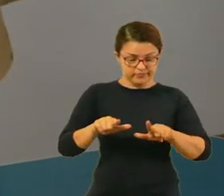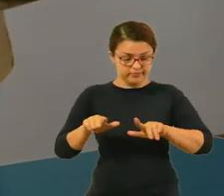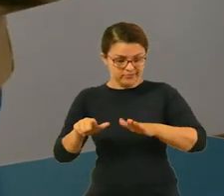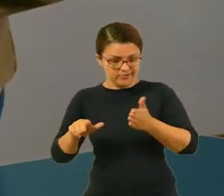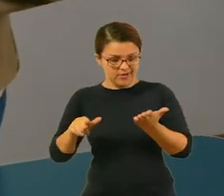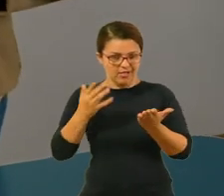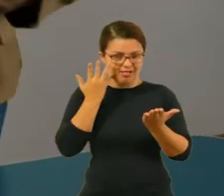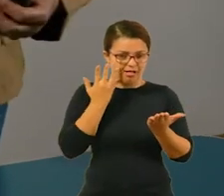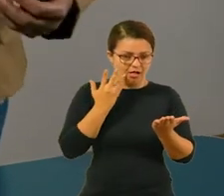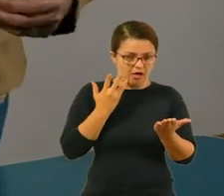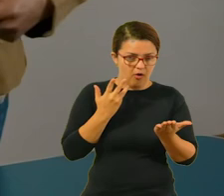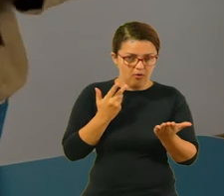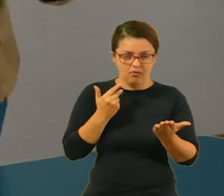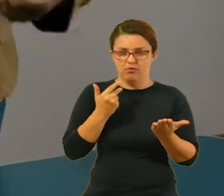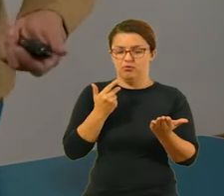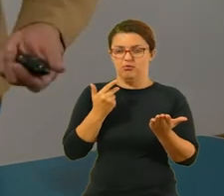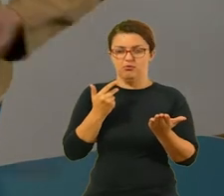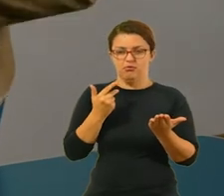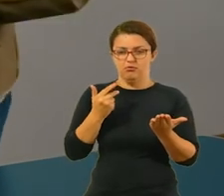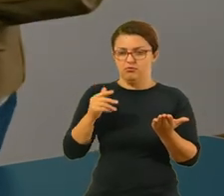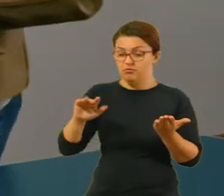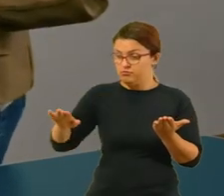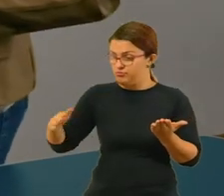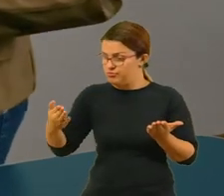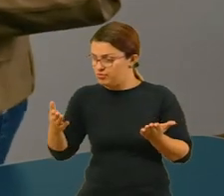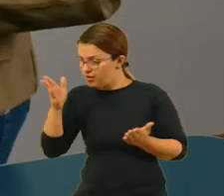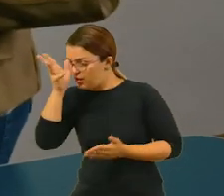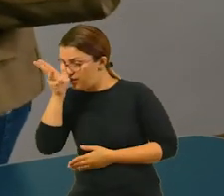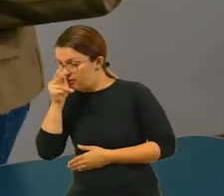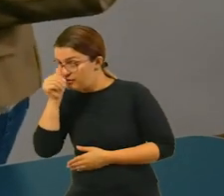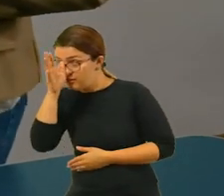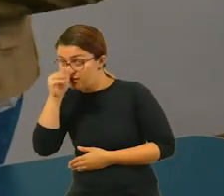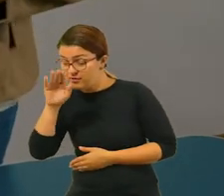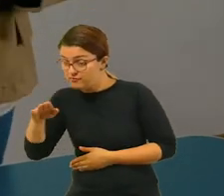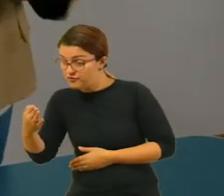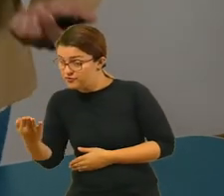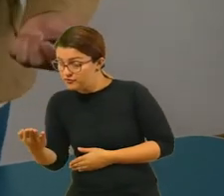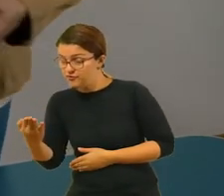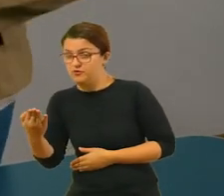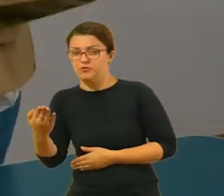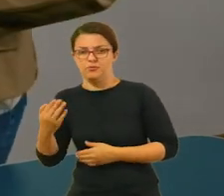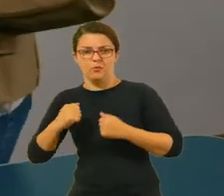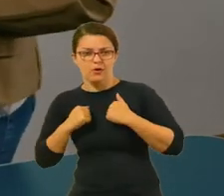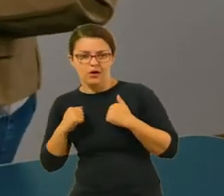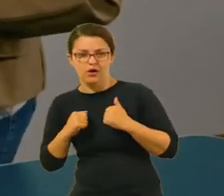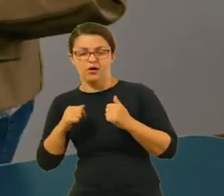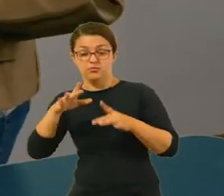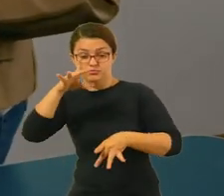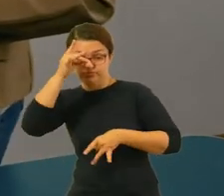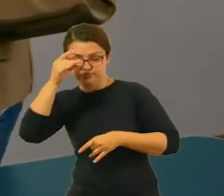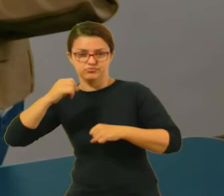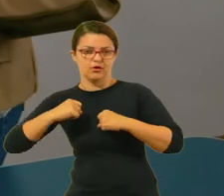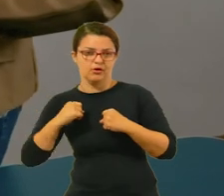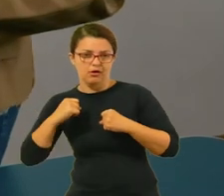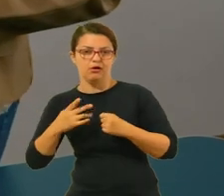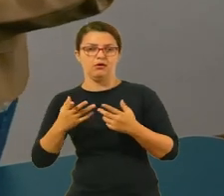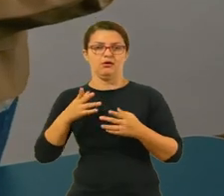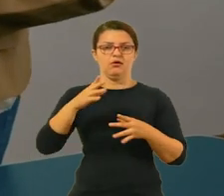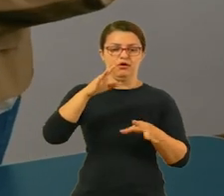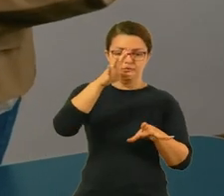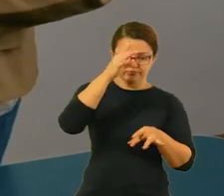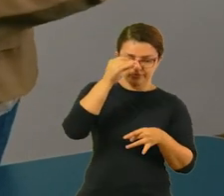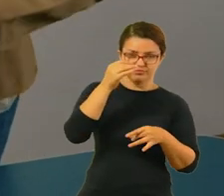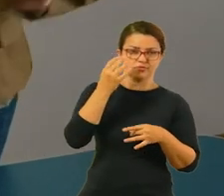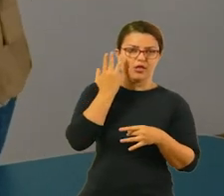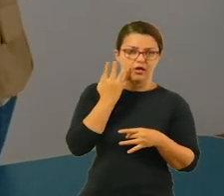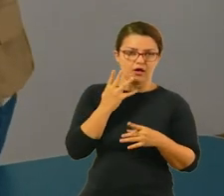o leão, por exemplo, e fazer o barulho do leão. Vai virar a galinha e fazer o barulho da galinha e assim